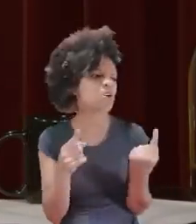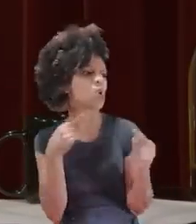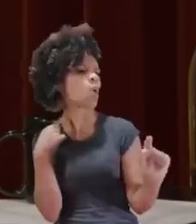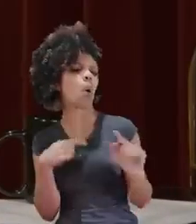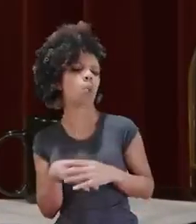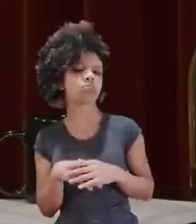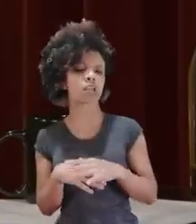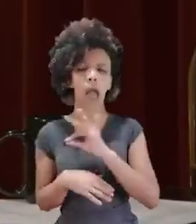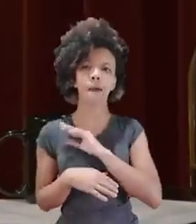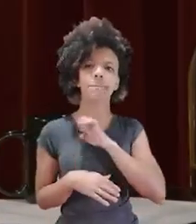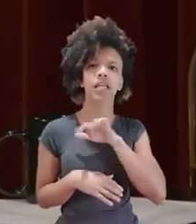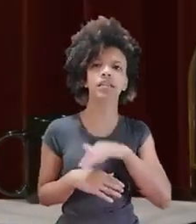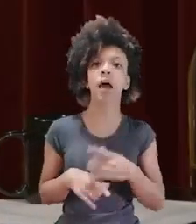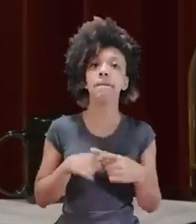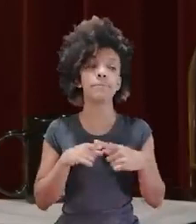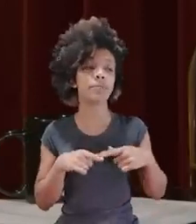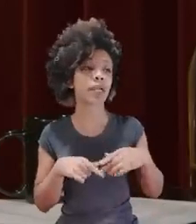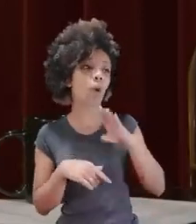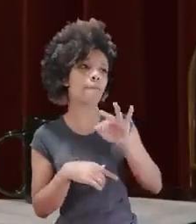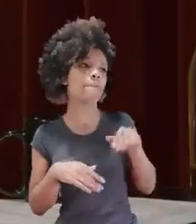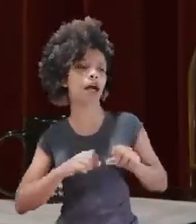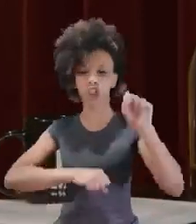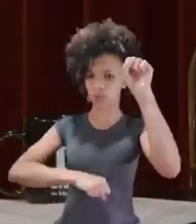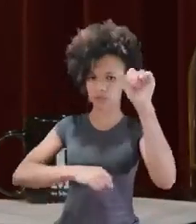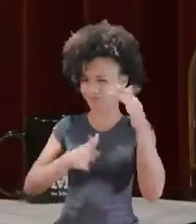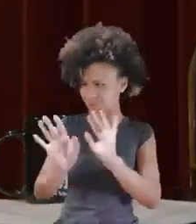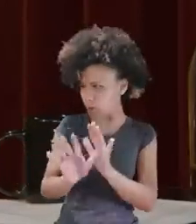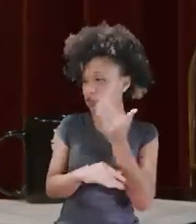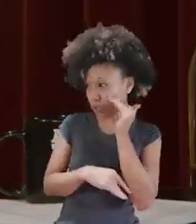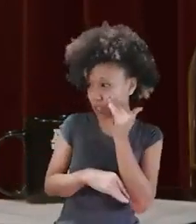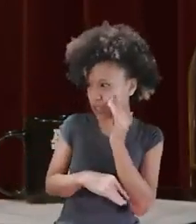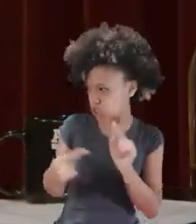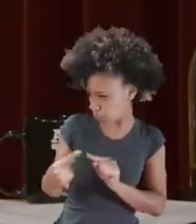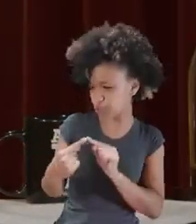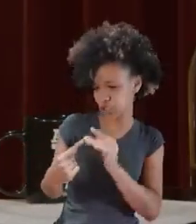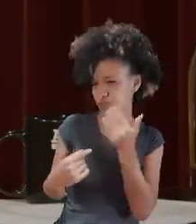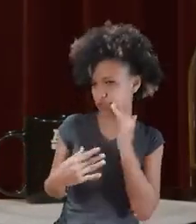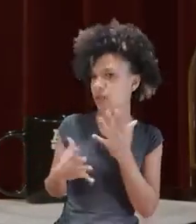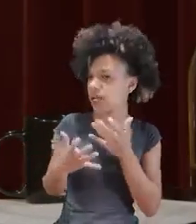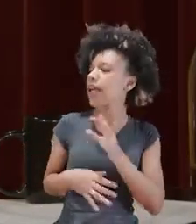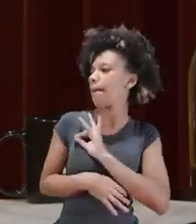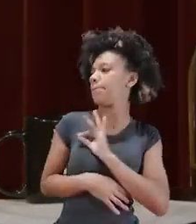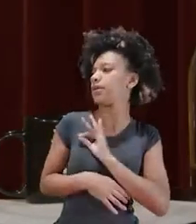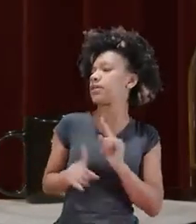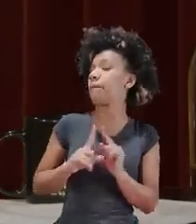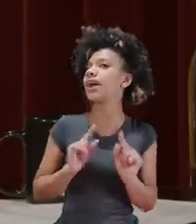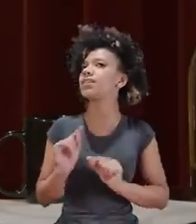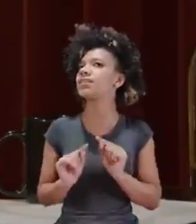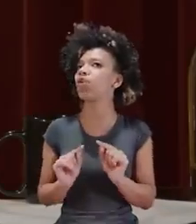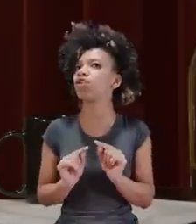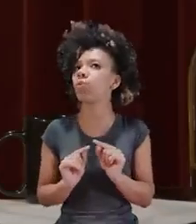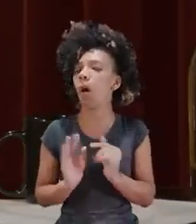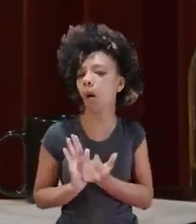eu sou contra a polícia militar quer falar você quer então o que o Batman vem não naqueles que o cara quer dizer eu já já entendi um ponto do cara ele não ele quer a polícia